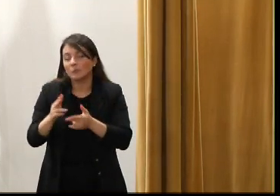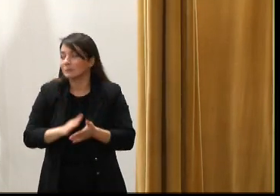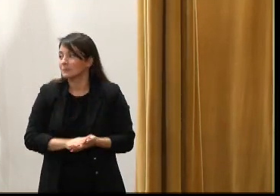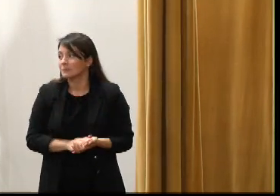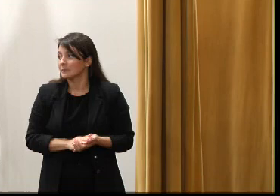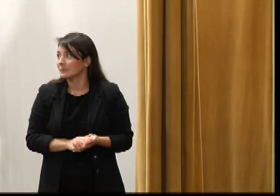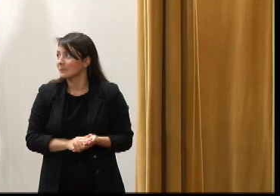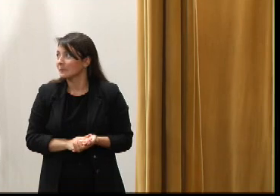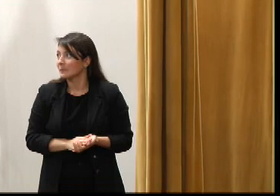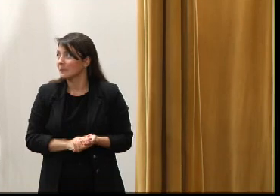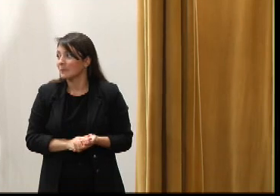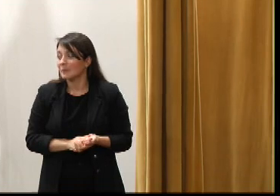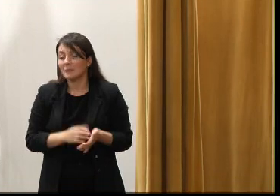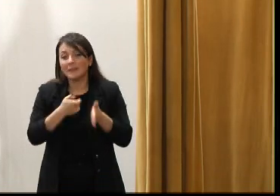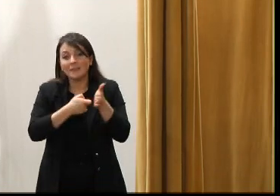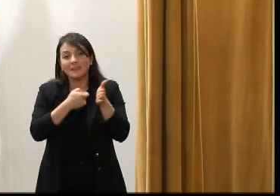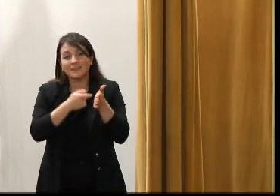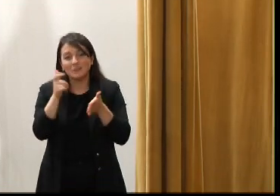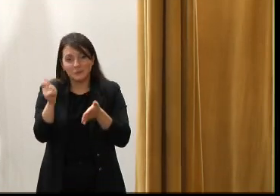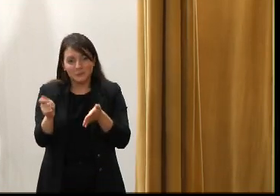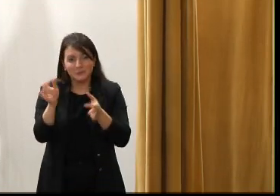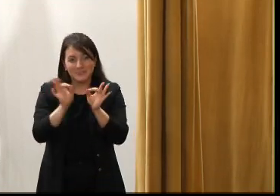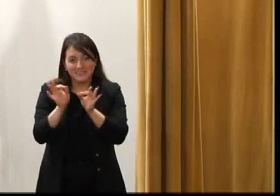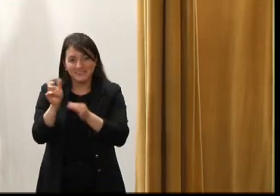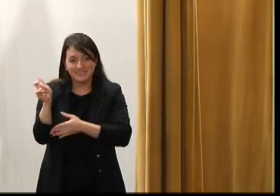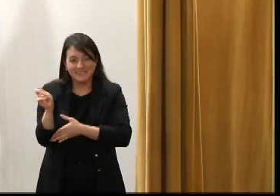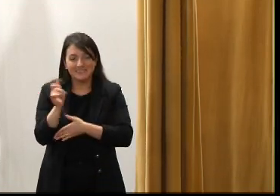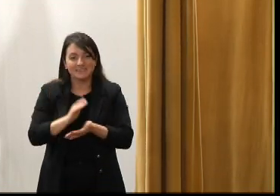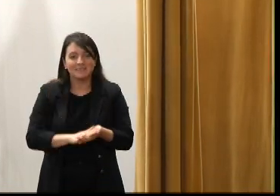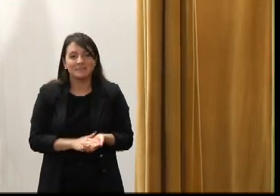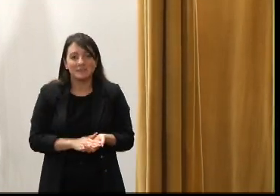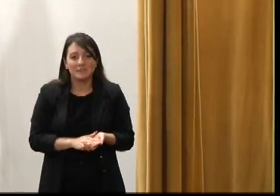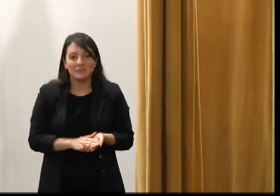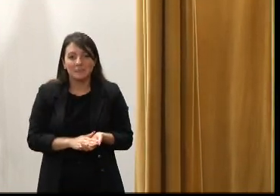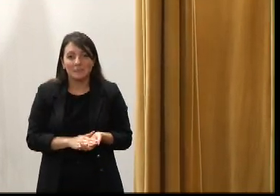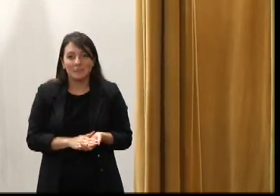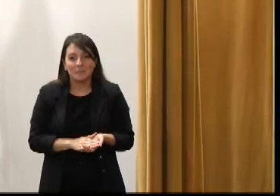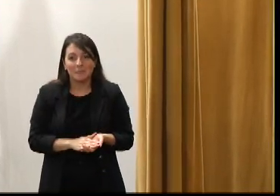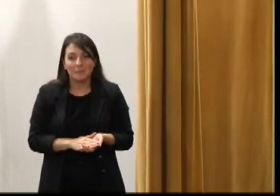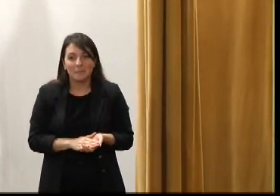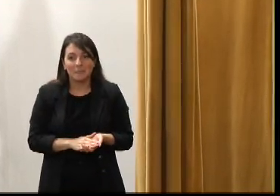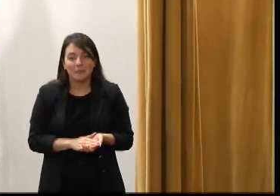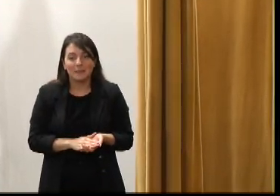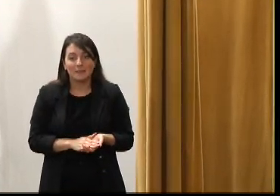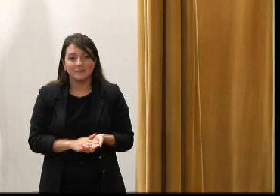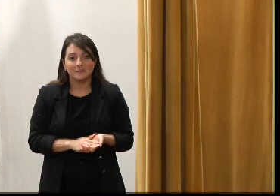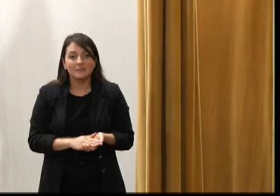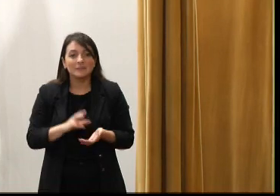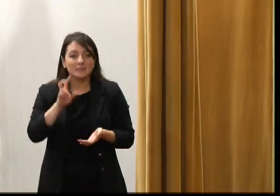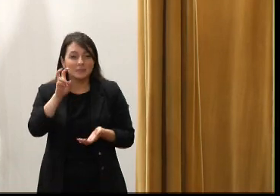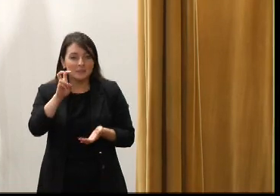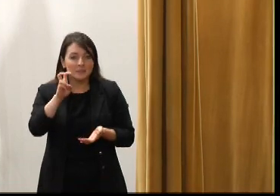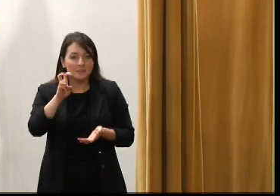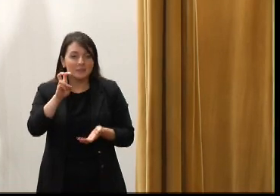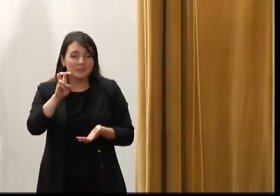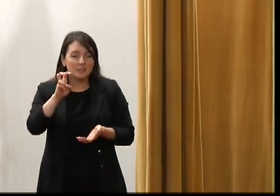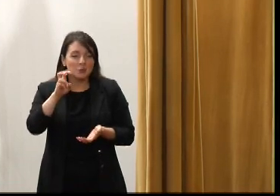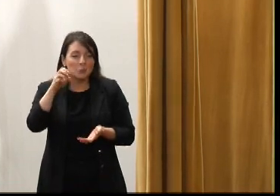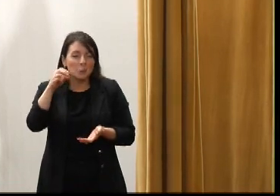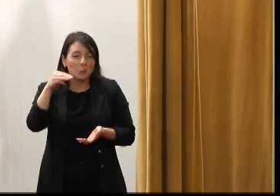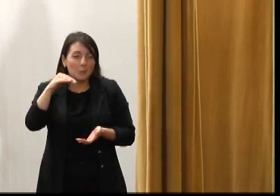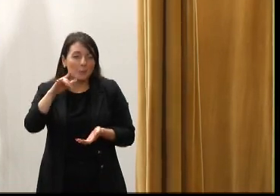ver. Estou tentando achar o apontar aqui. Vamos ver aqui. Aqui nós temos um perfil de 5 milhões de anos, aqui hoje, 5 milhões de anos